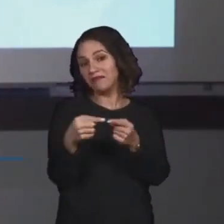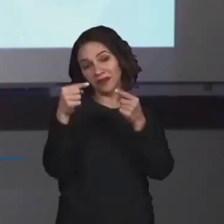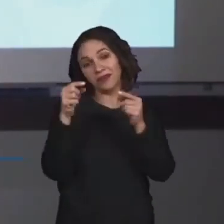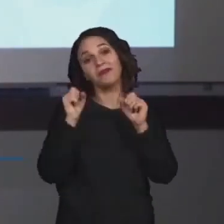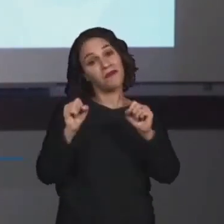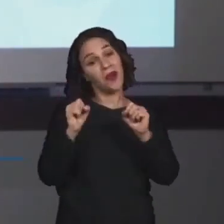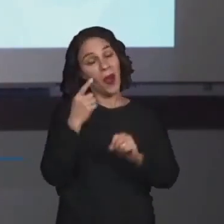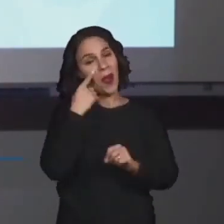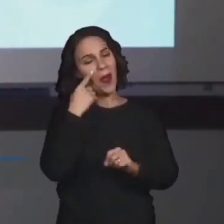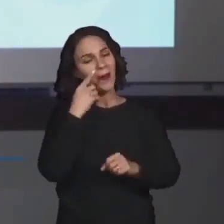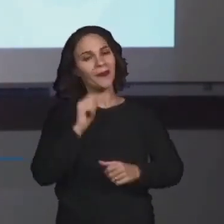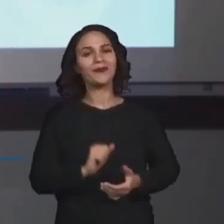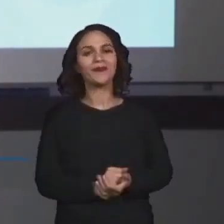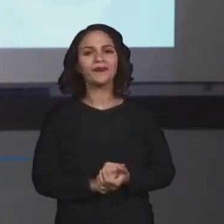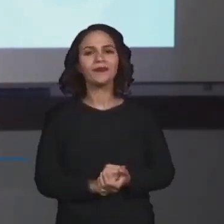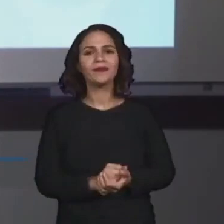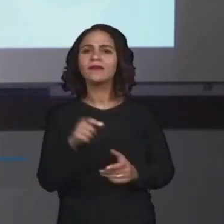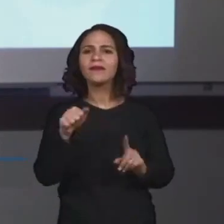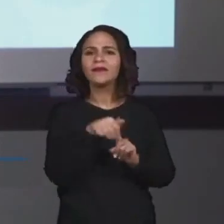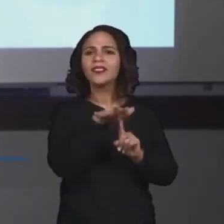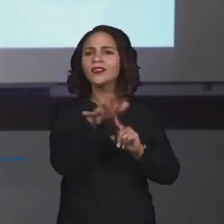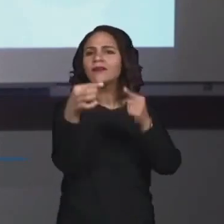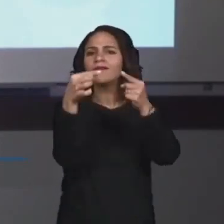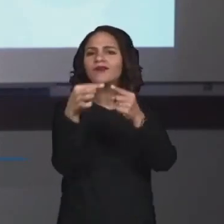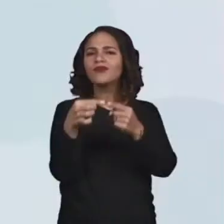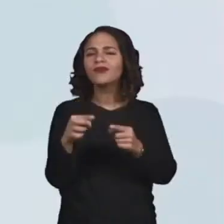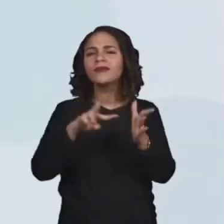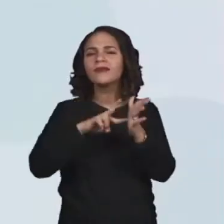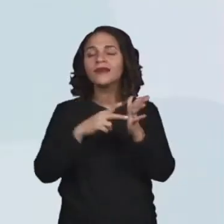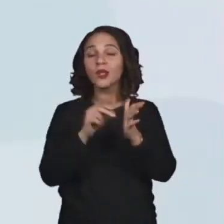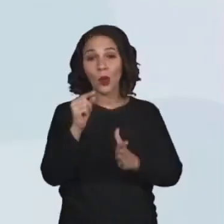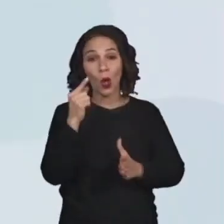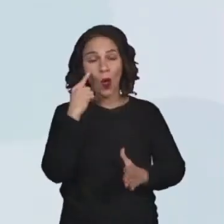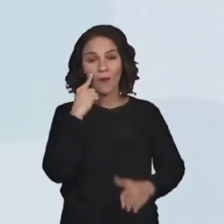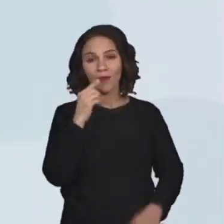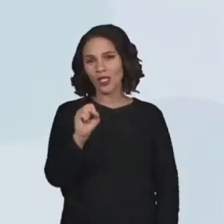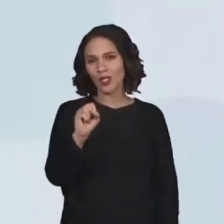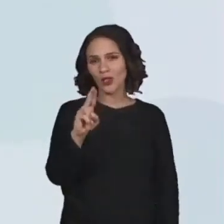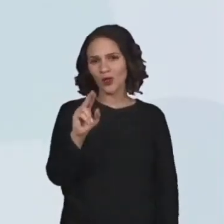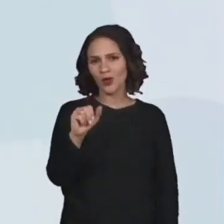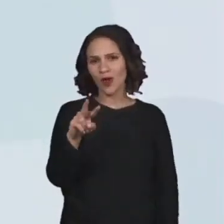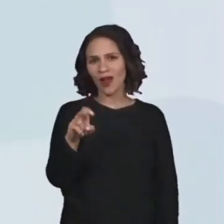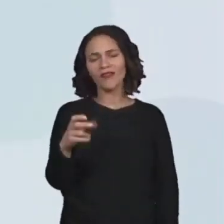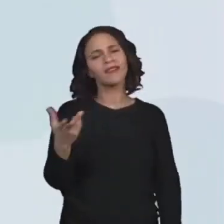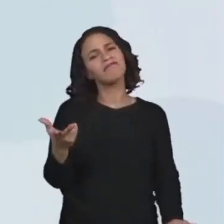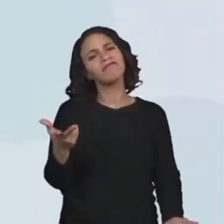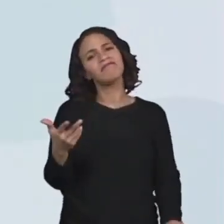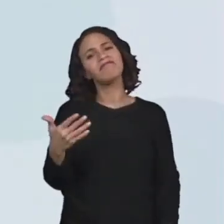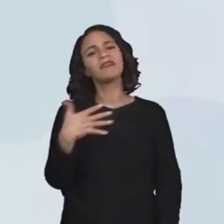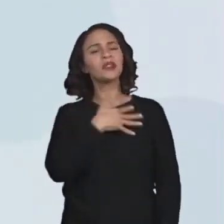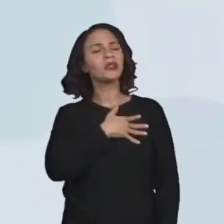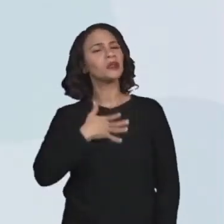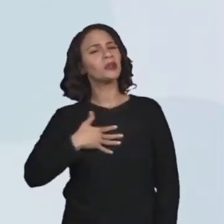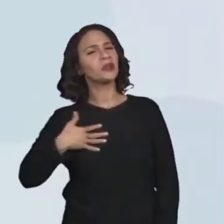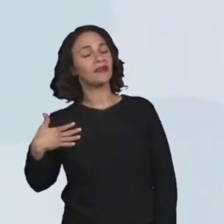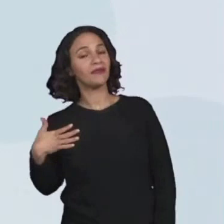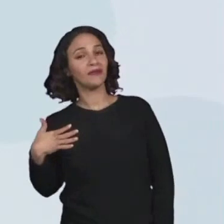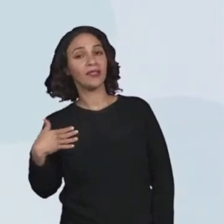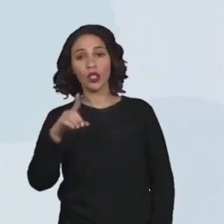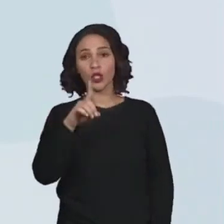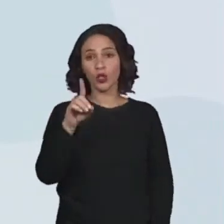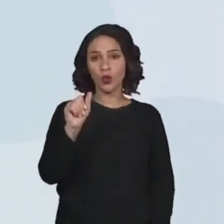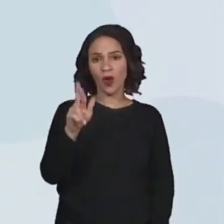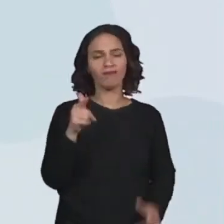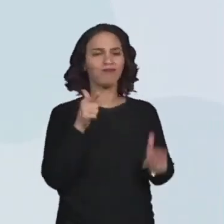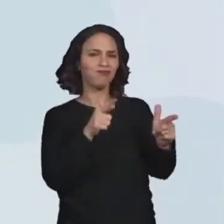aqui no lugar. Vamos lá. O que as gírias abaixo significam? Suave, de boa, zoar, fazer